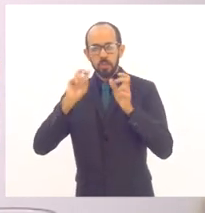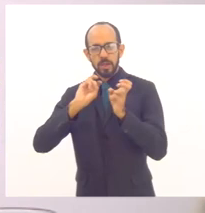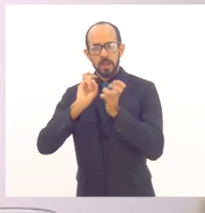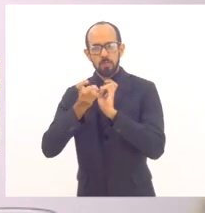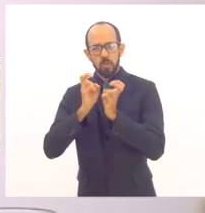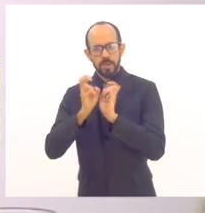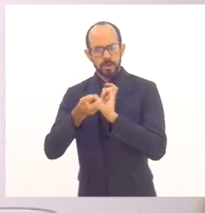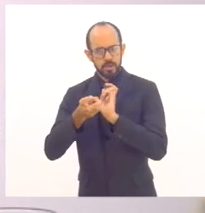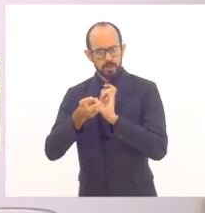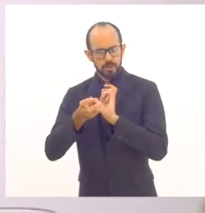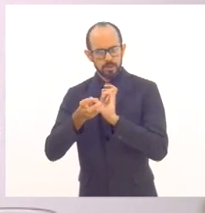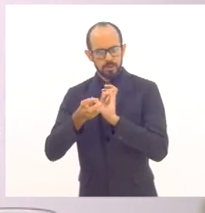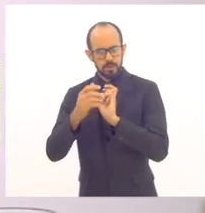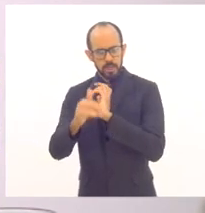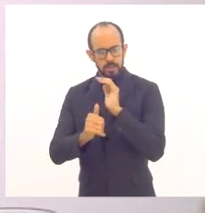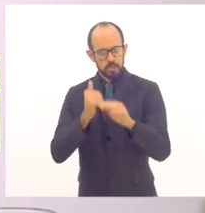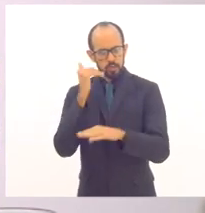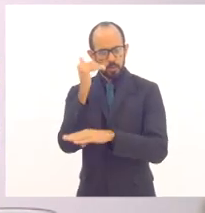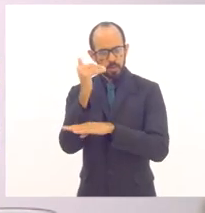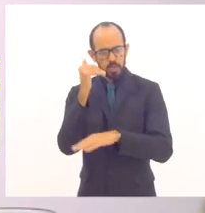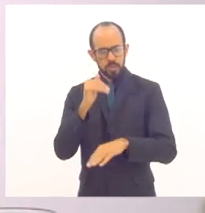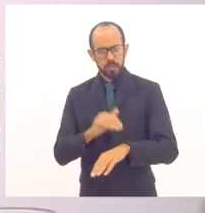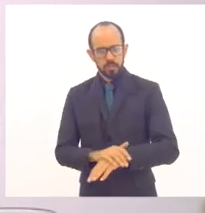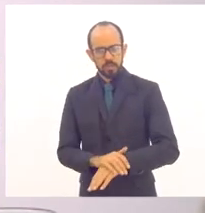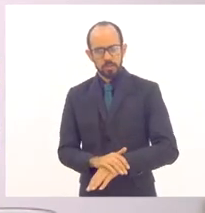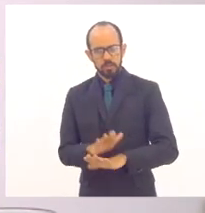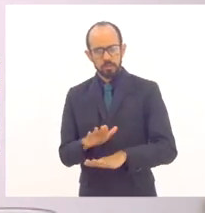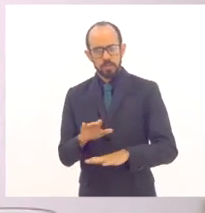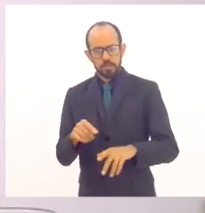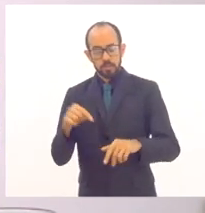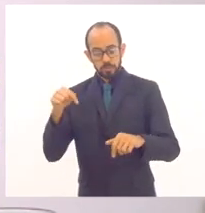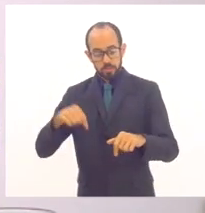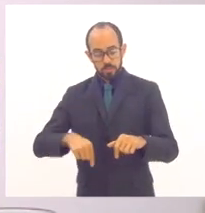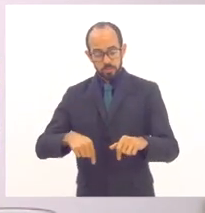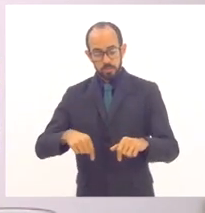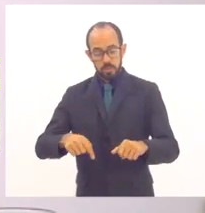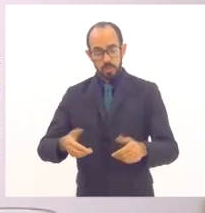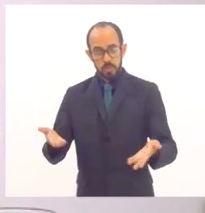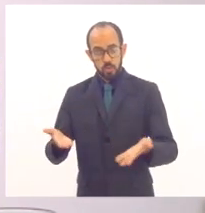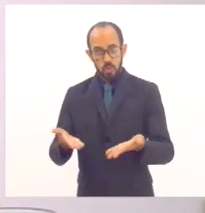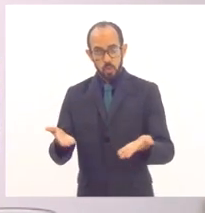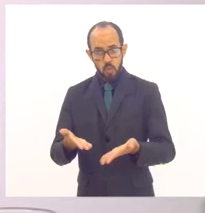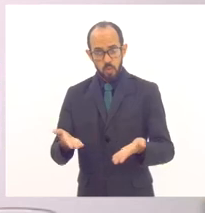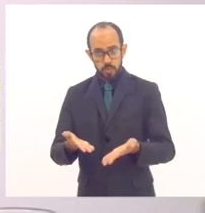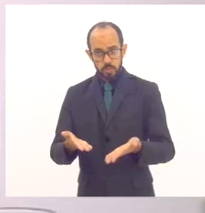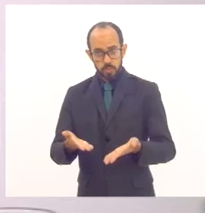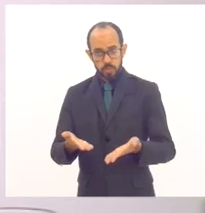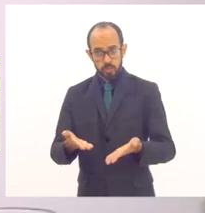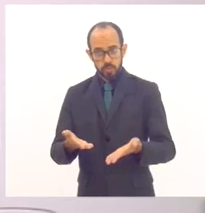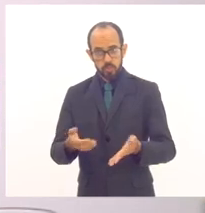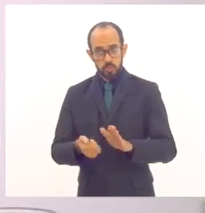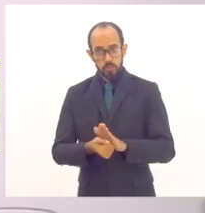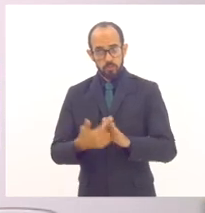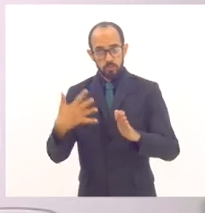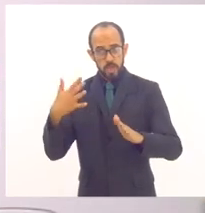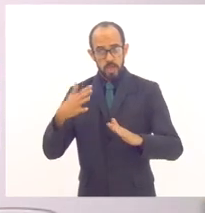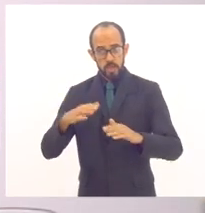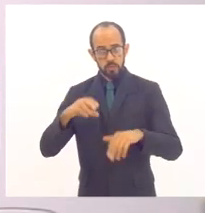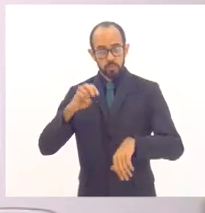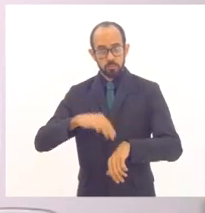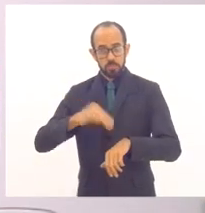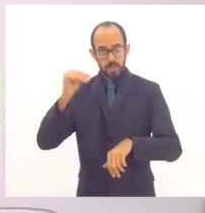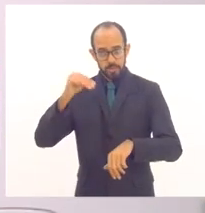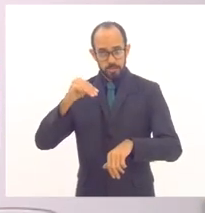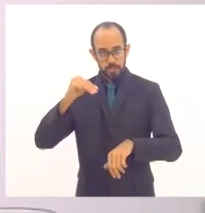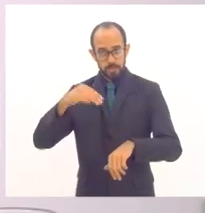Capoeira é o soberano. E a gente está aqui hoje com tantos capoeiristas, com tantos mestres mais